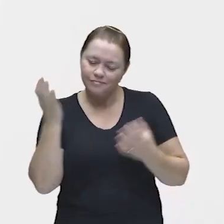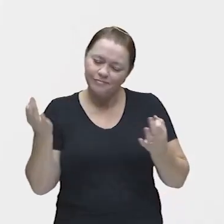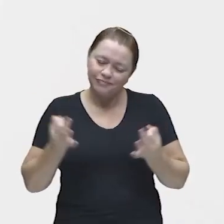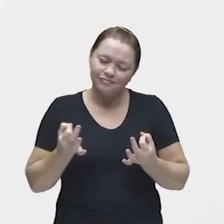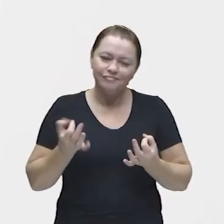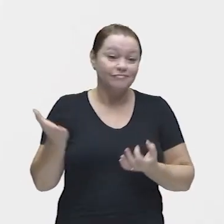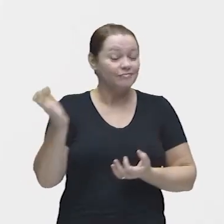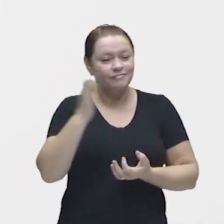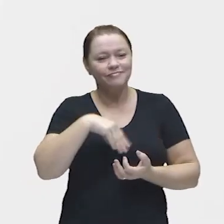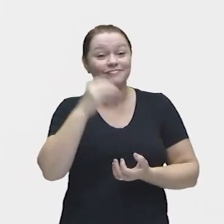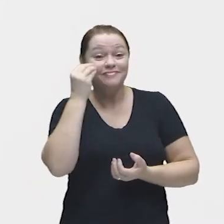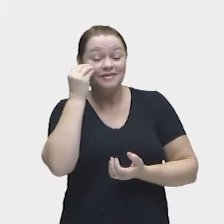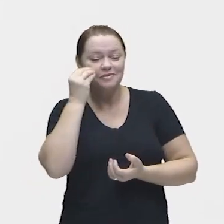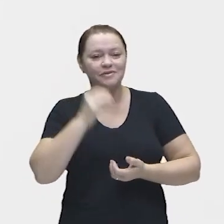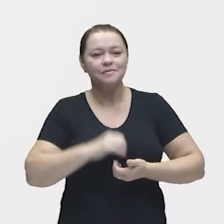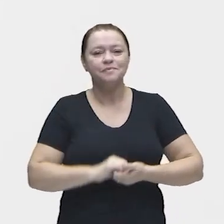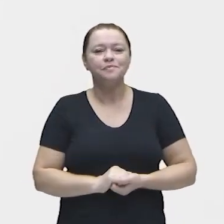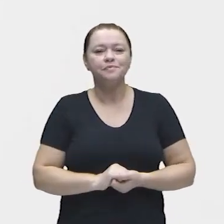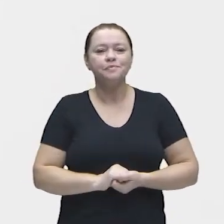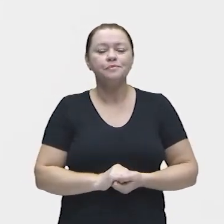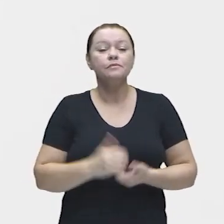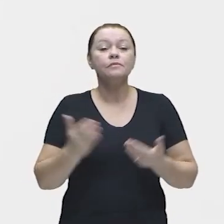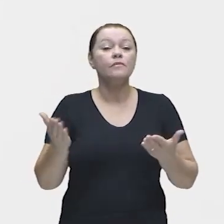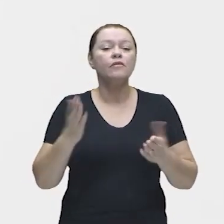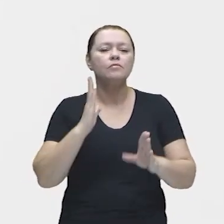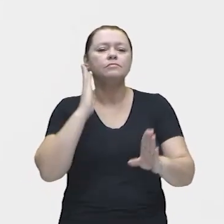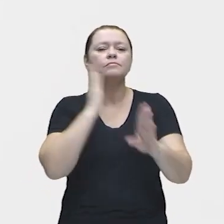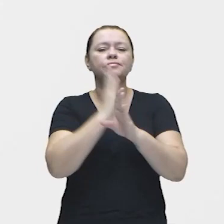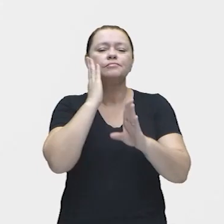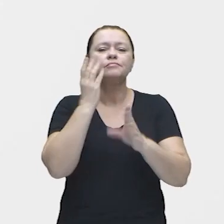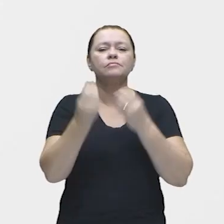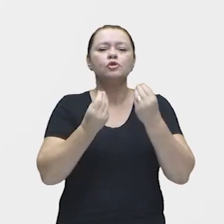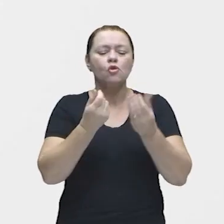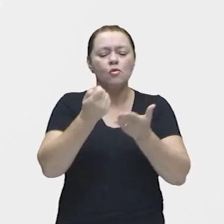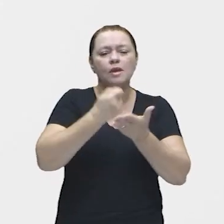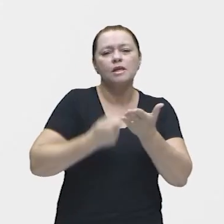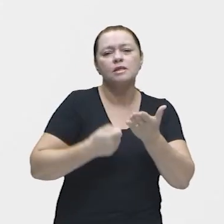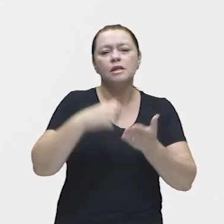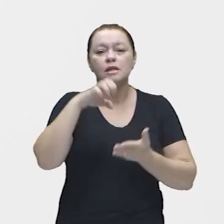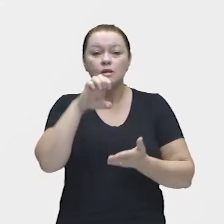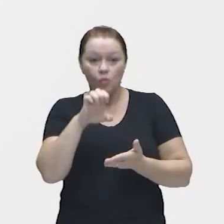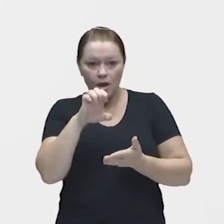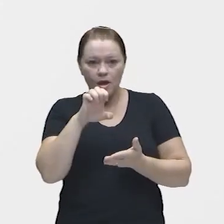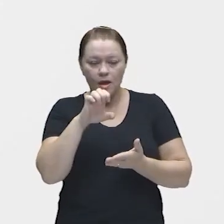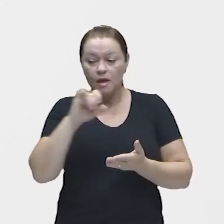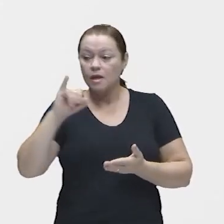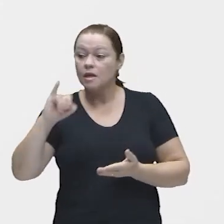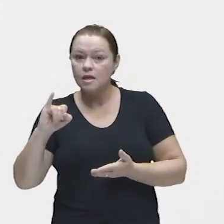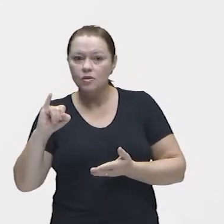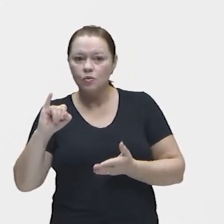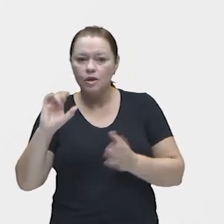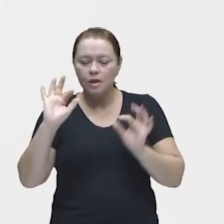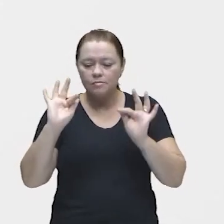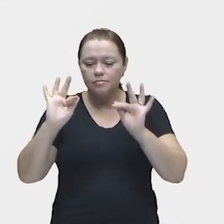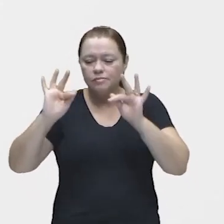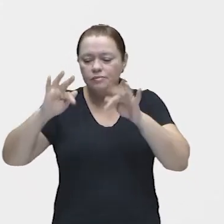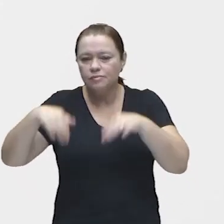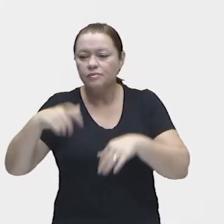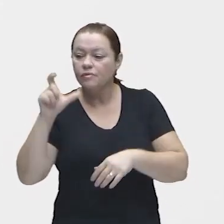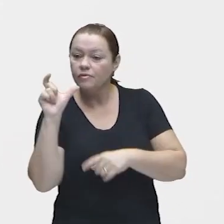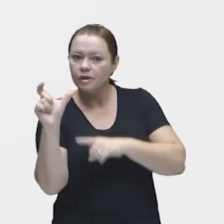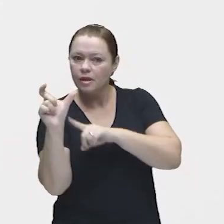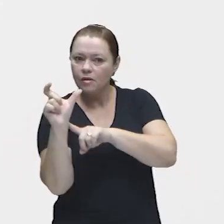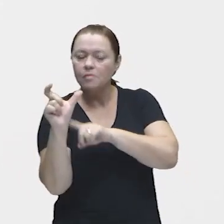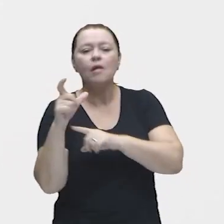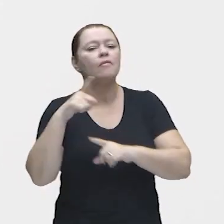Vamos descobrir o segredo da escrita do E e do I no final das palavras. Tem um